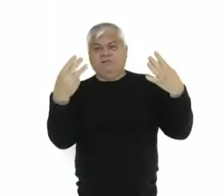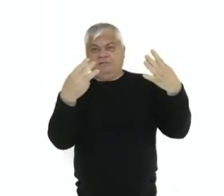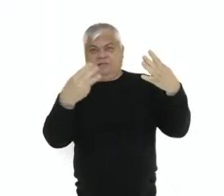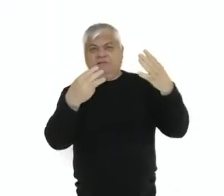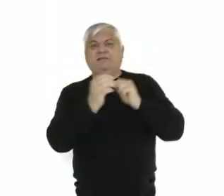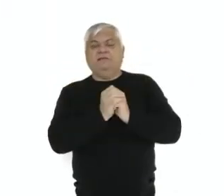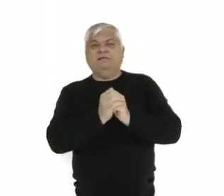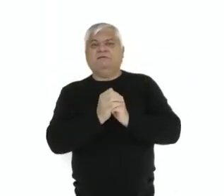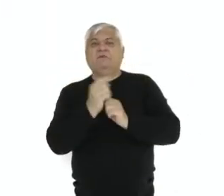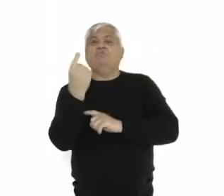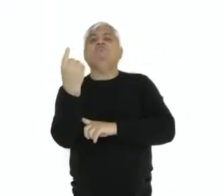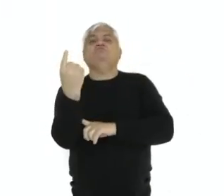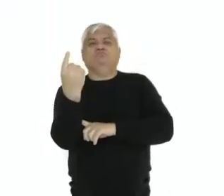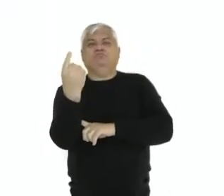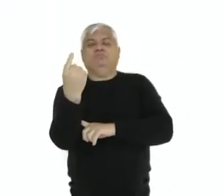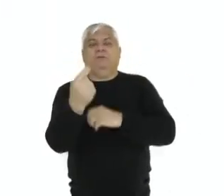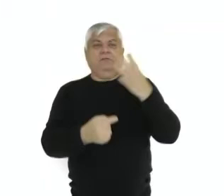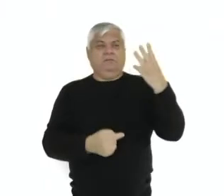a amplitude vai ser 1.